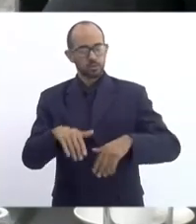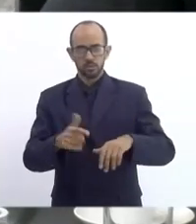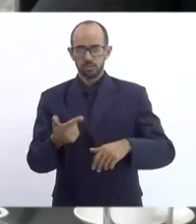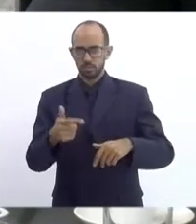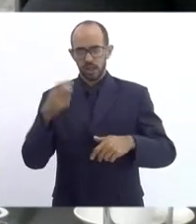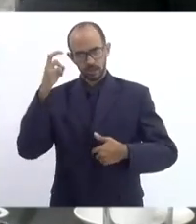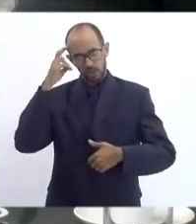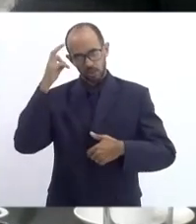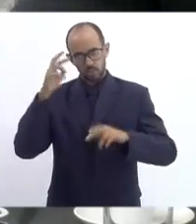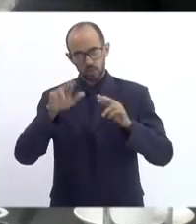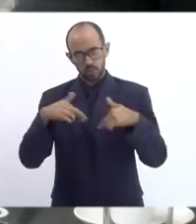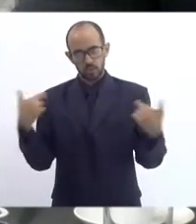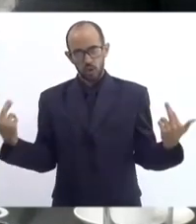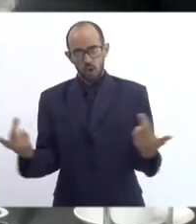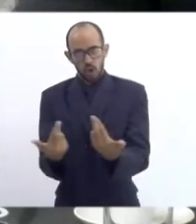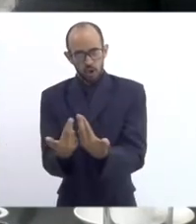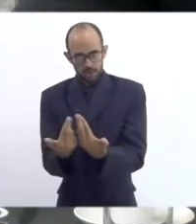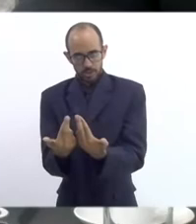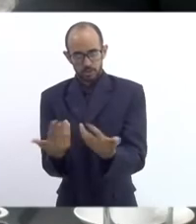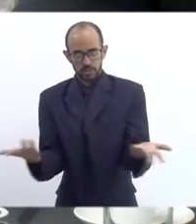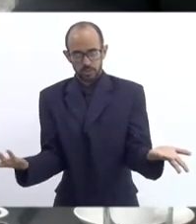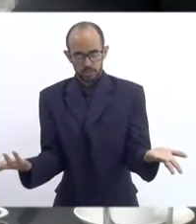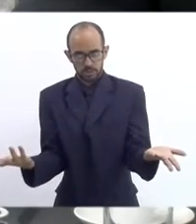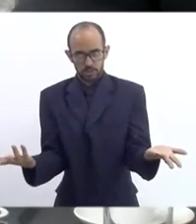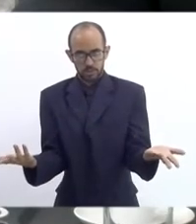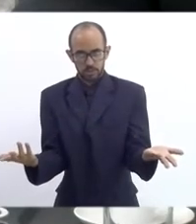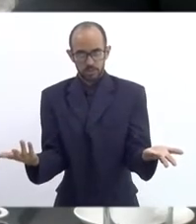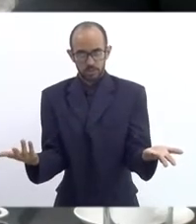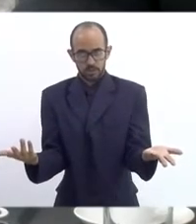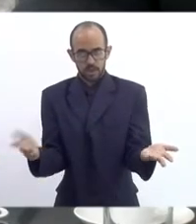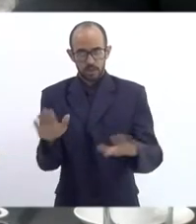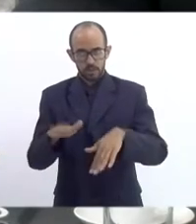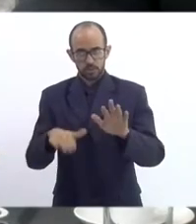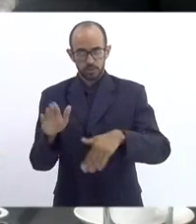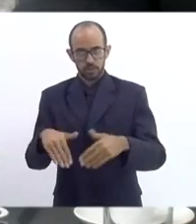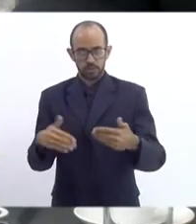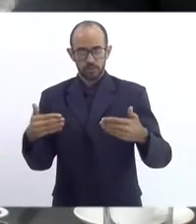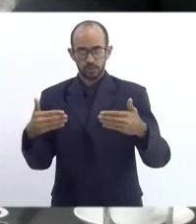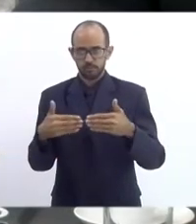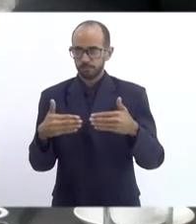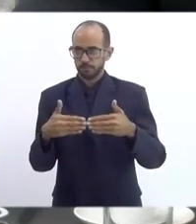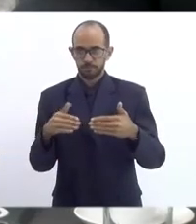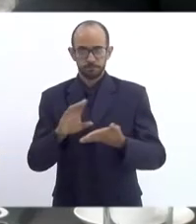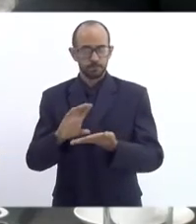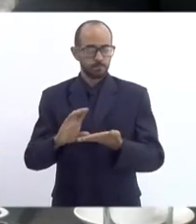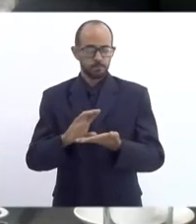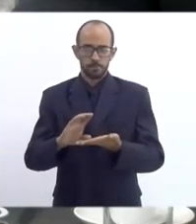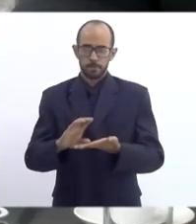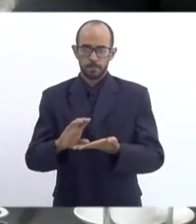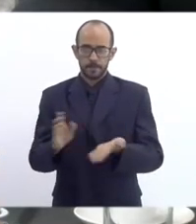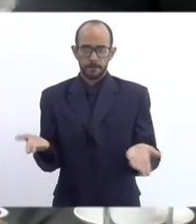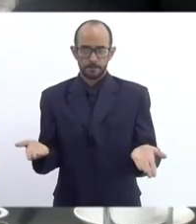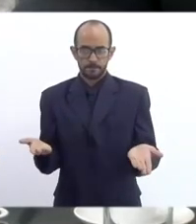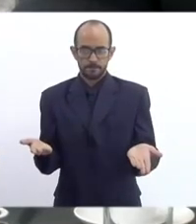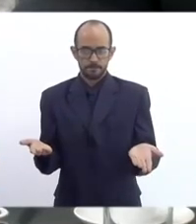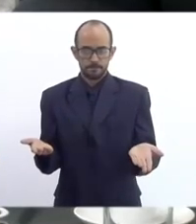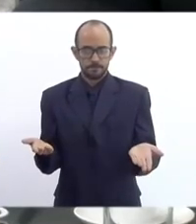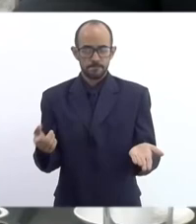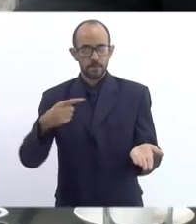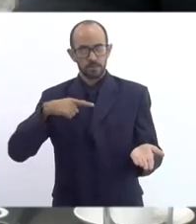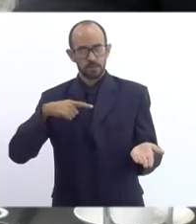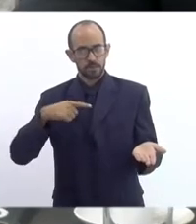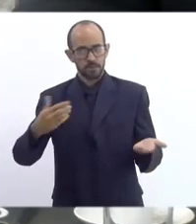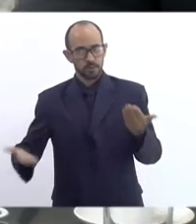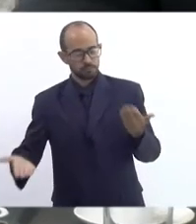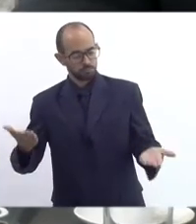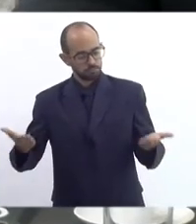efetivamente, os meus projetos têm sido votados pela inconstitucionalidade. Só para deixar claro os dois pesos e duas medidas que a